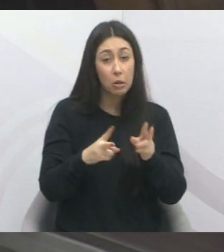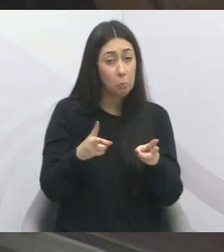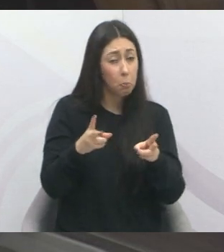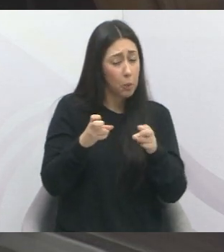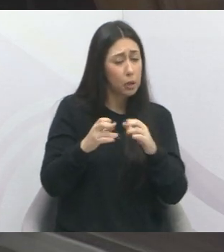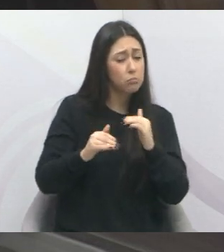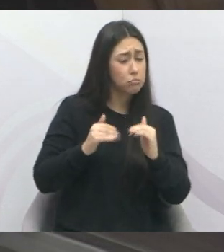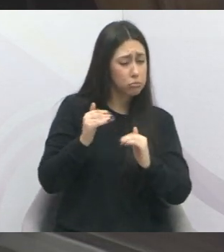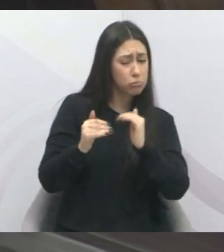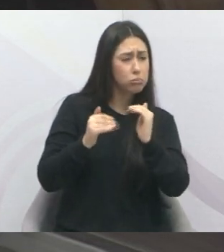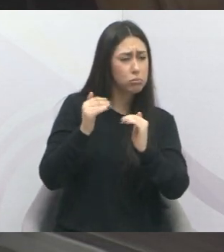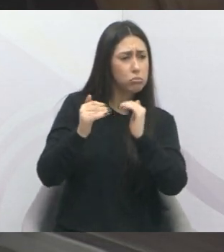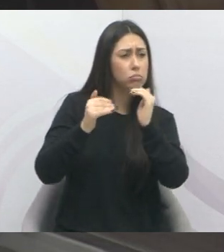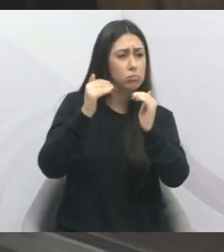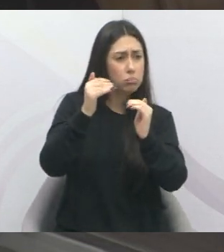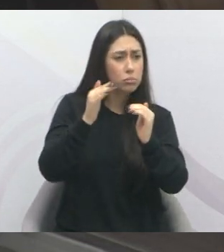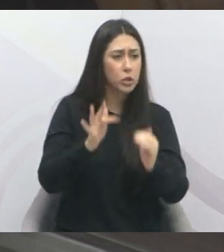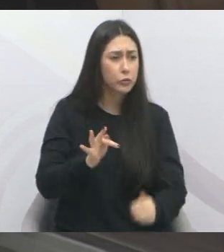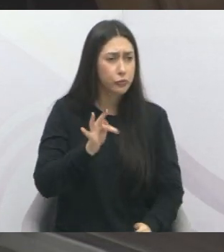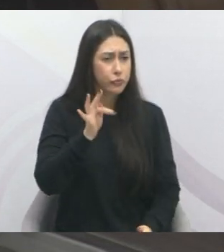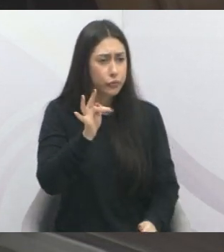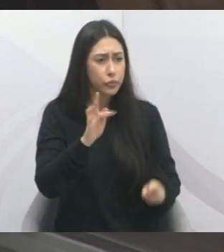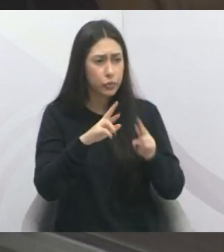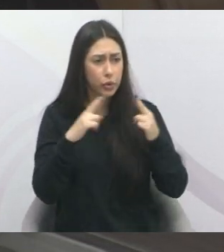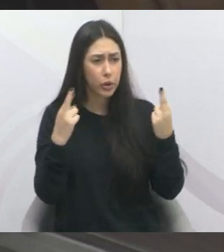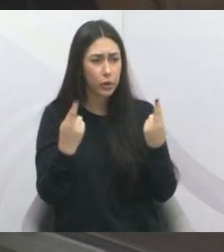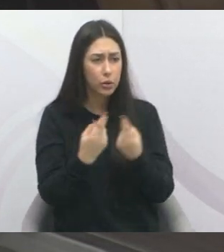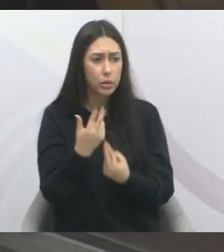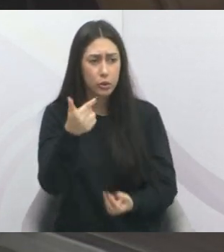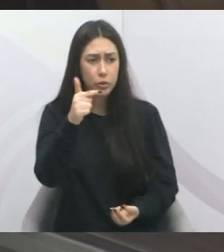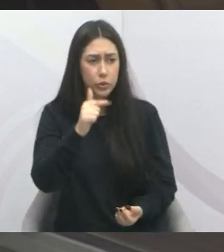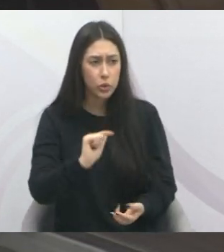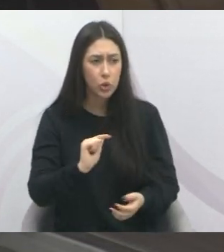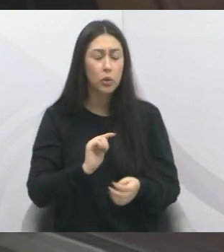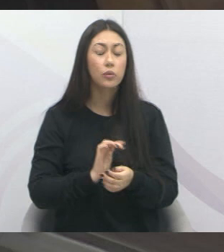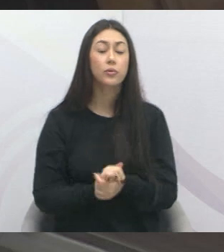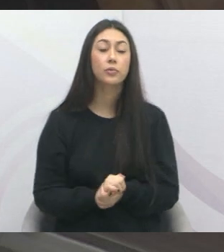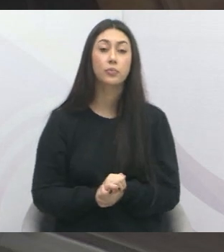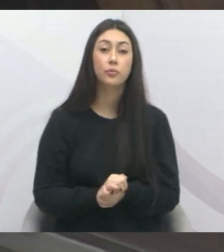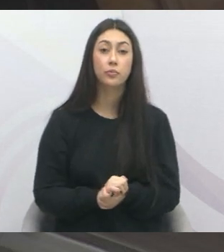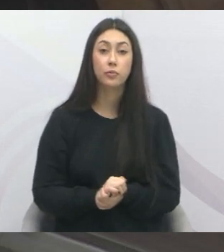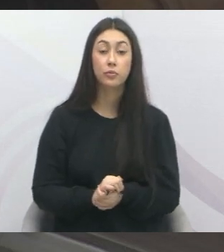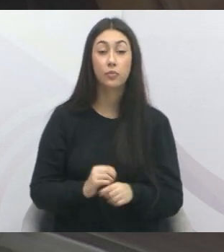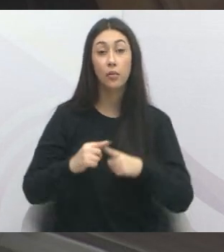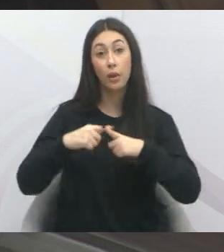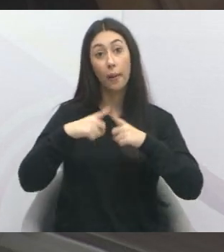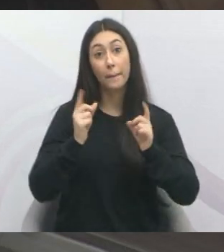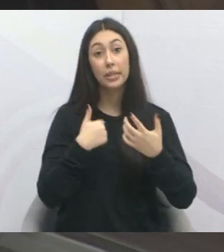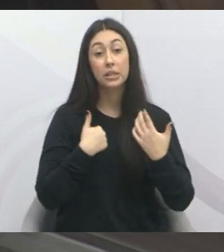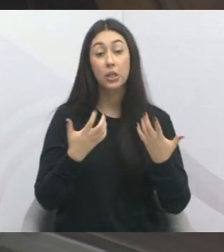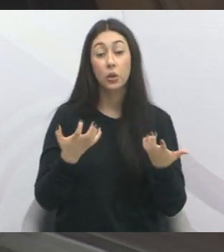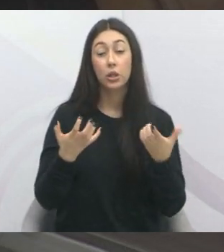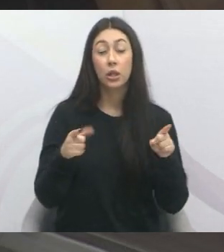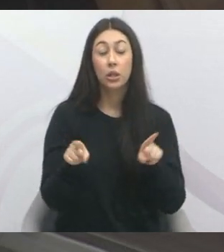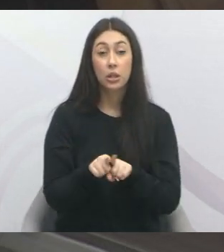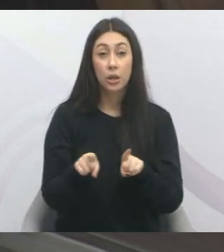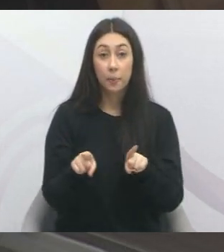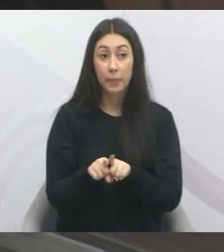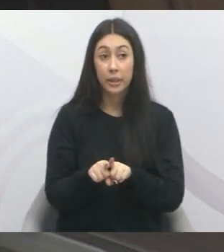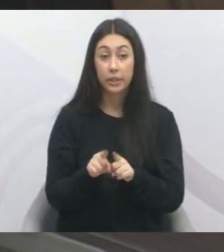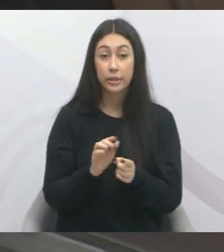andando, né? Nós vamos ter outra reunião aí em breve para marcar. mas gostaria também